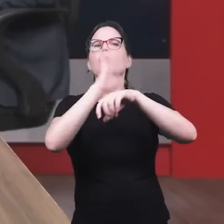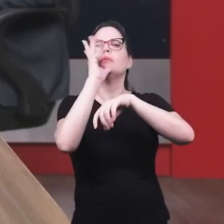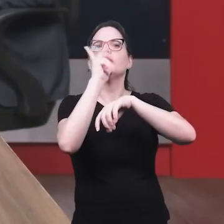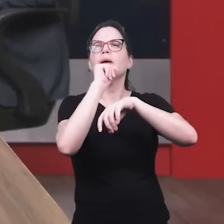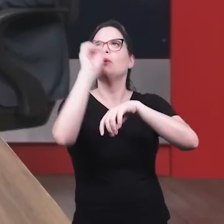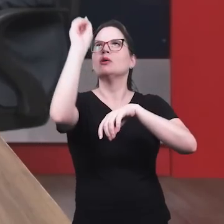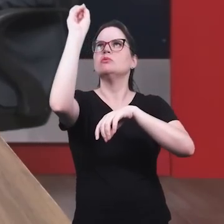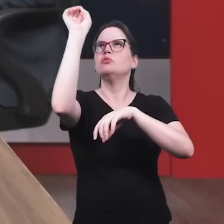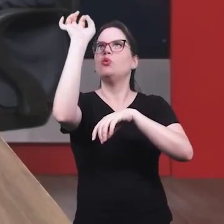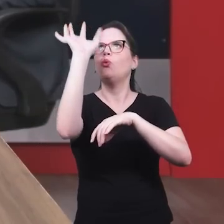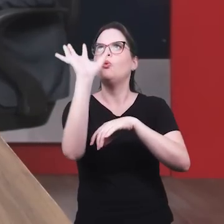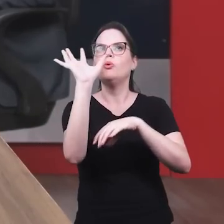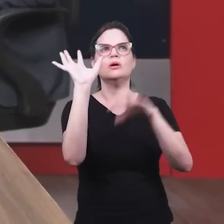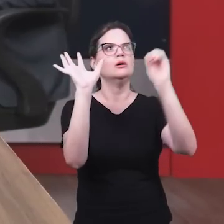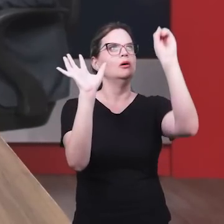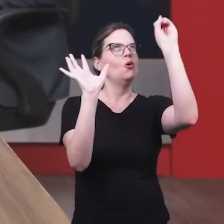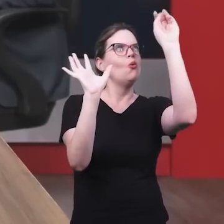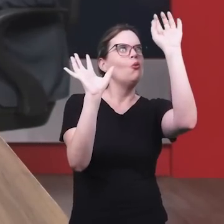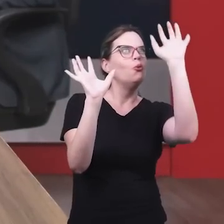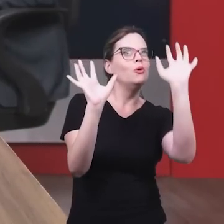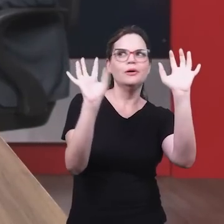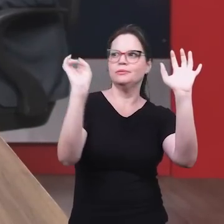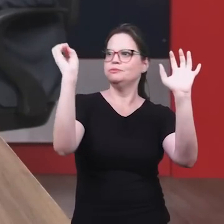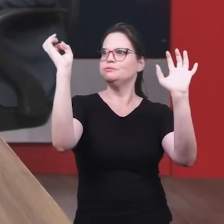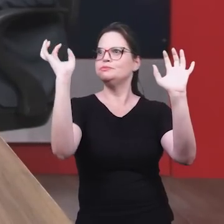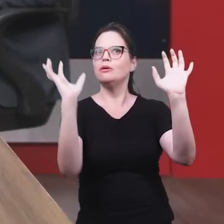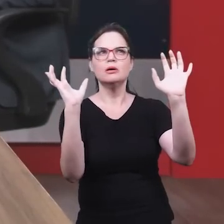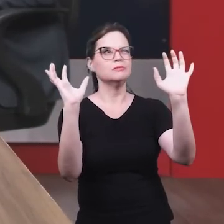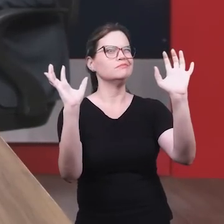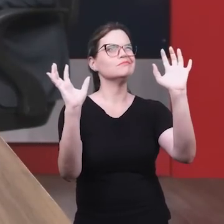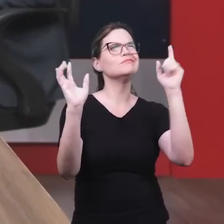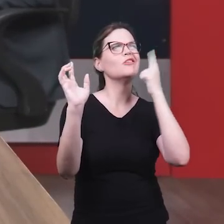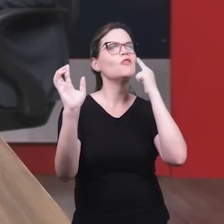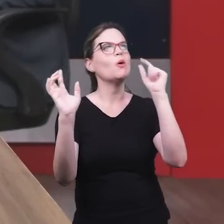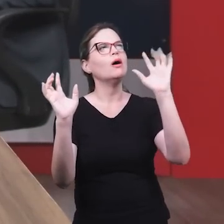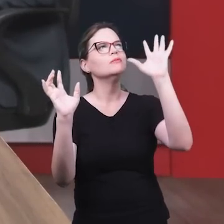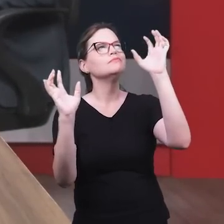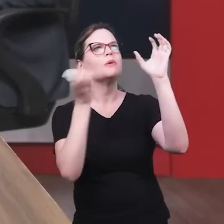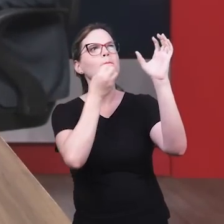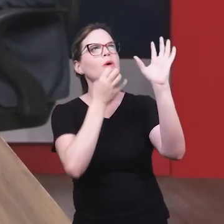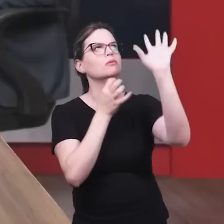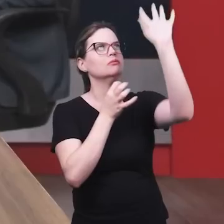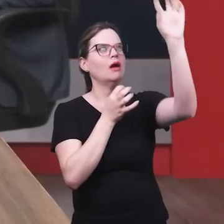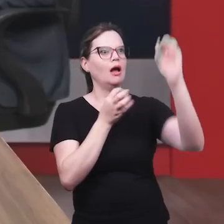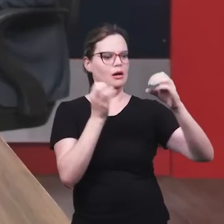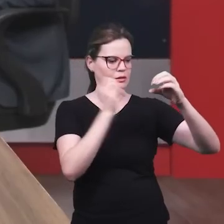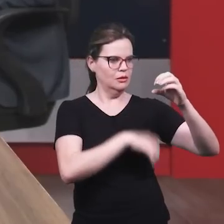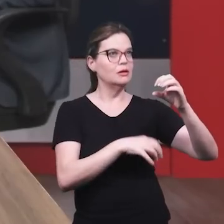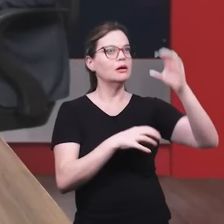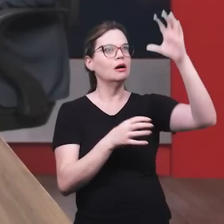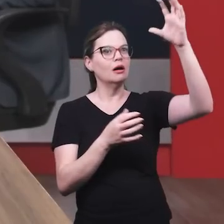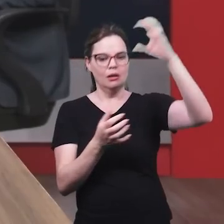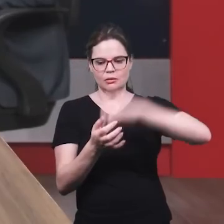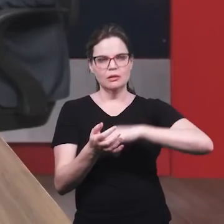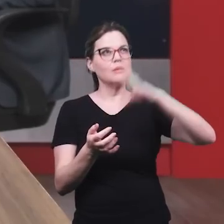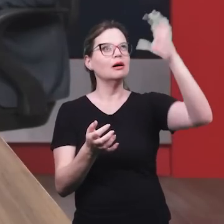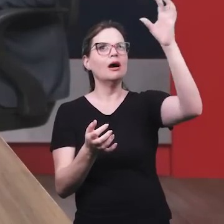extrair ali o suco, o mosto depois vai ser mais prensado de novo, depois isso vai ser levado